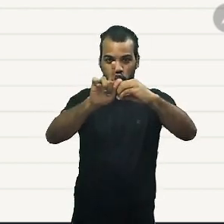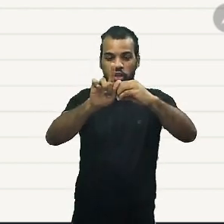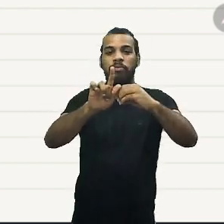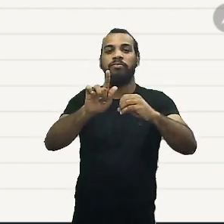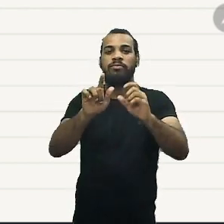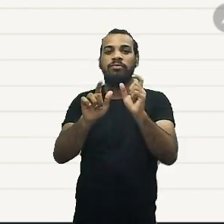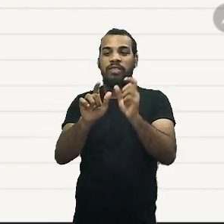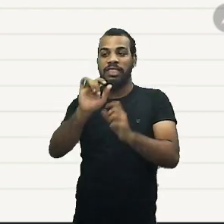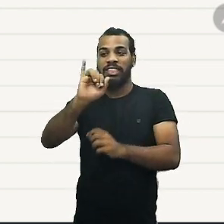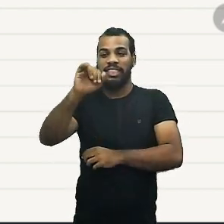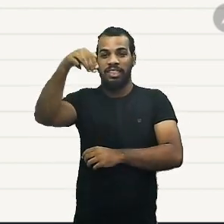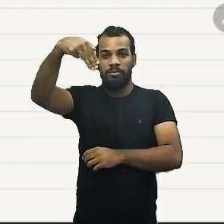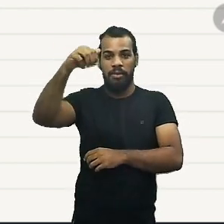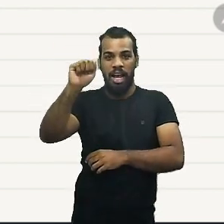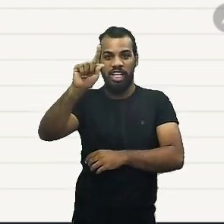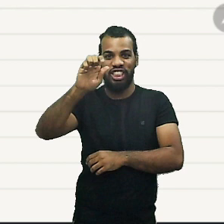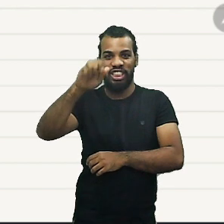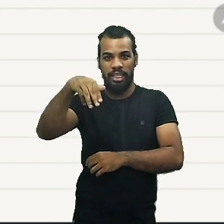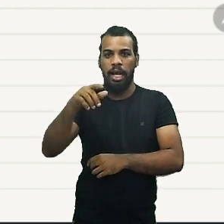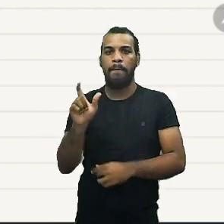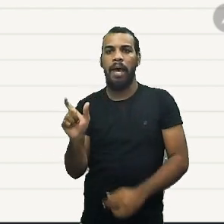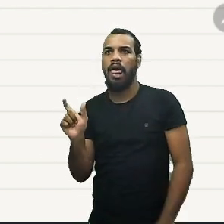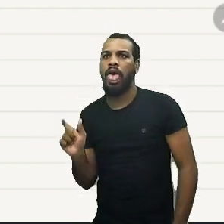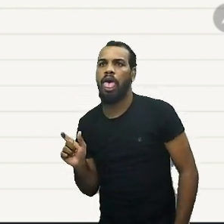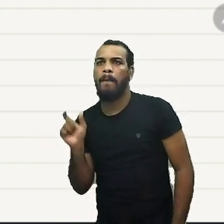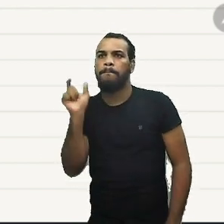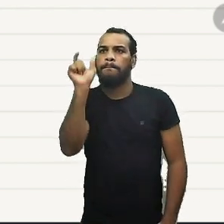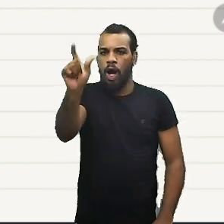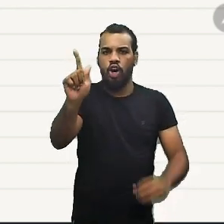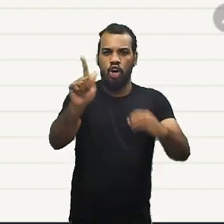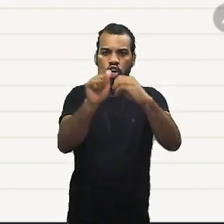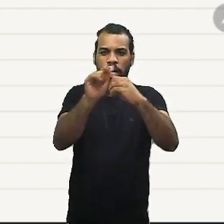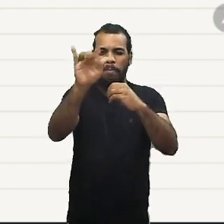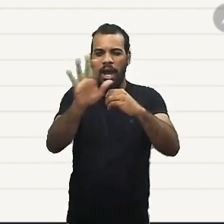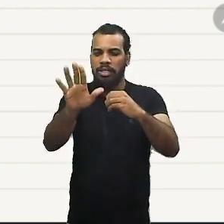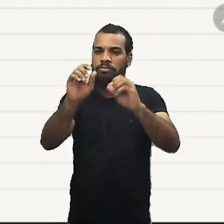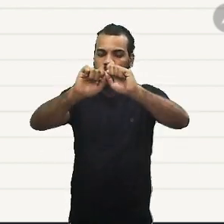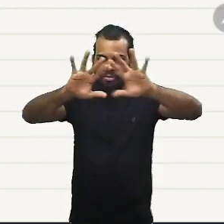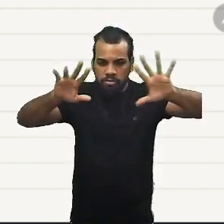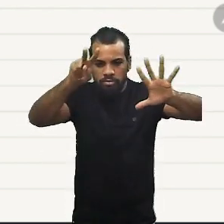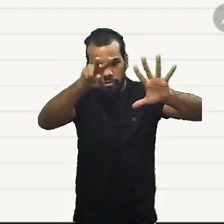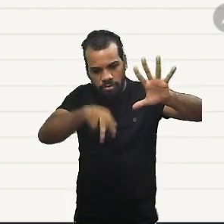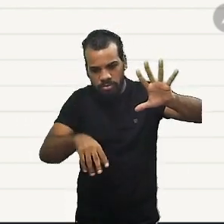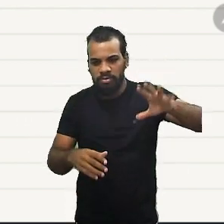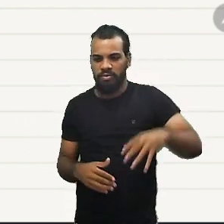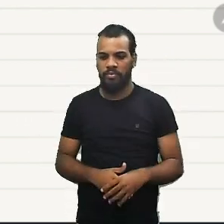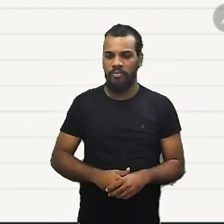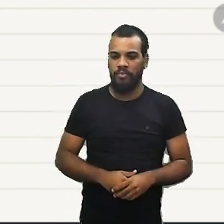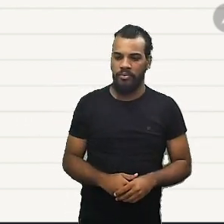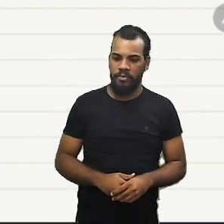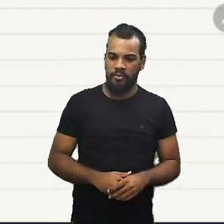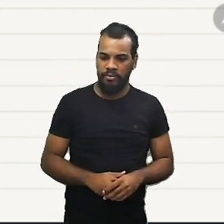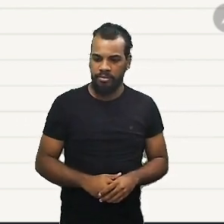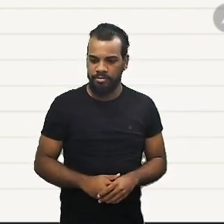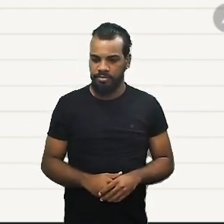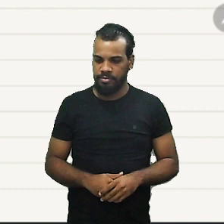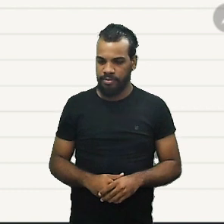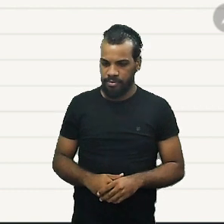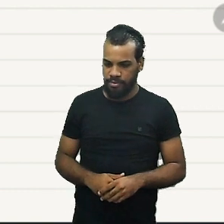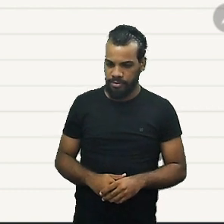à base de ferro, compostos de ferro e compostos de